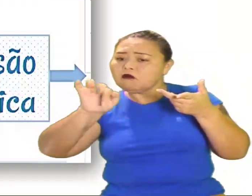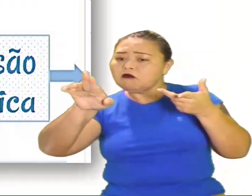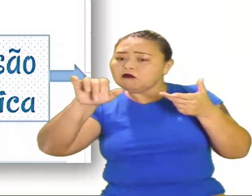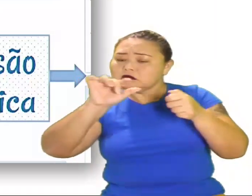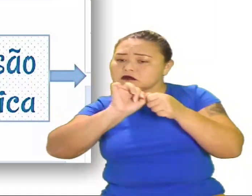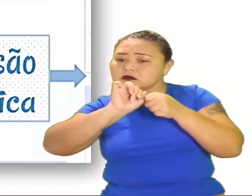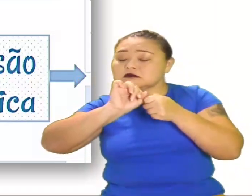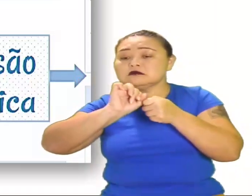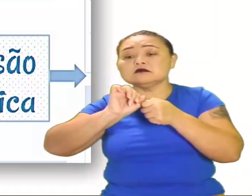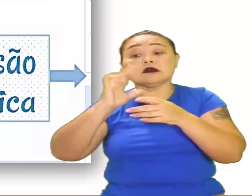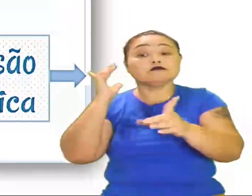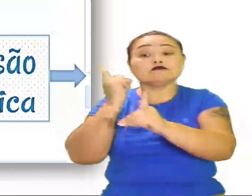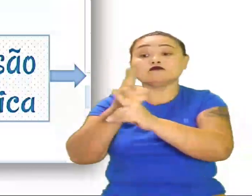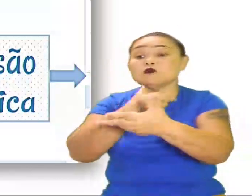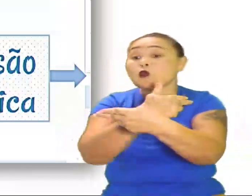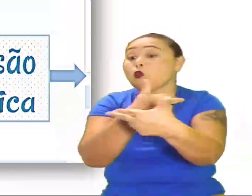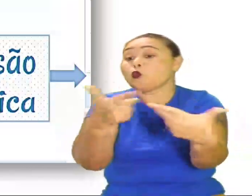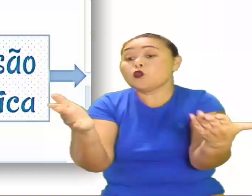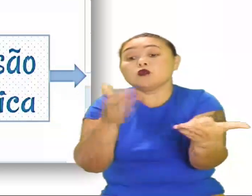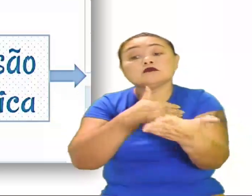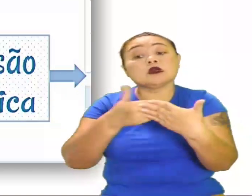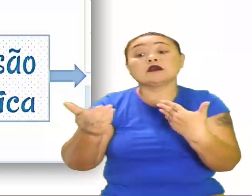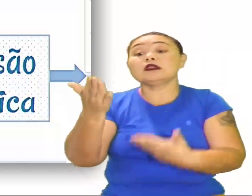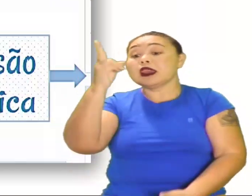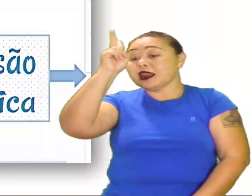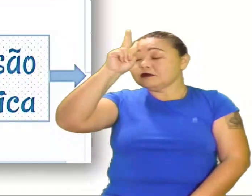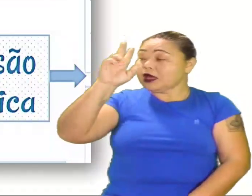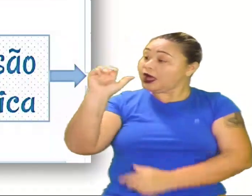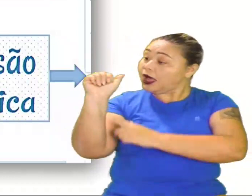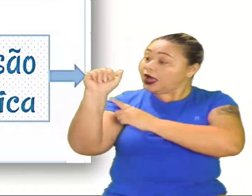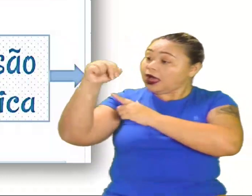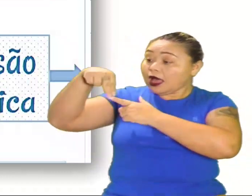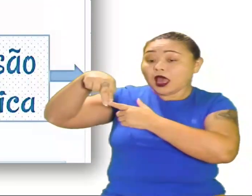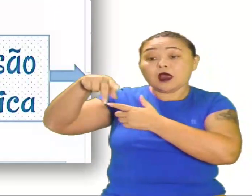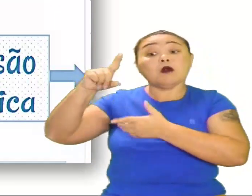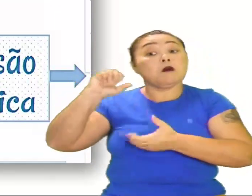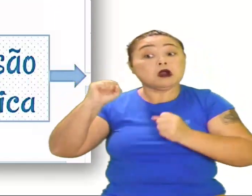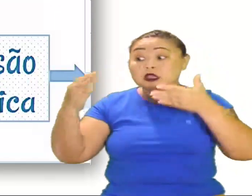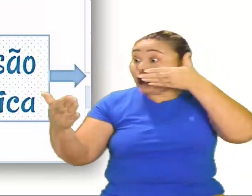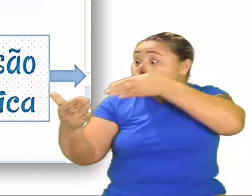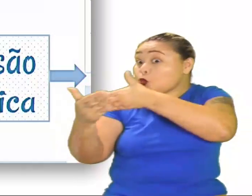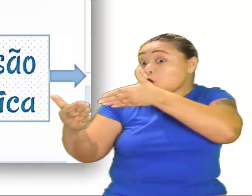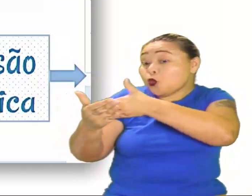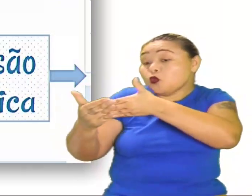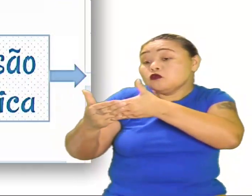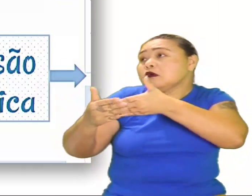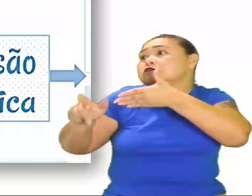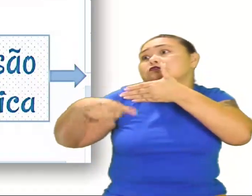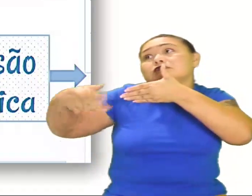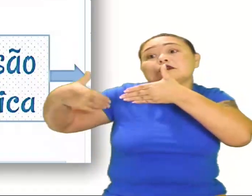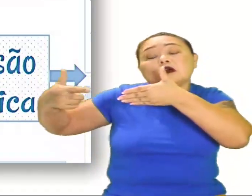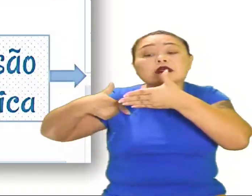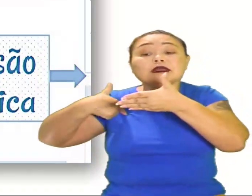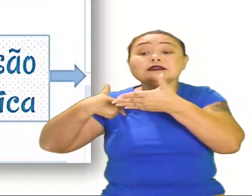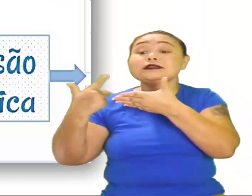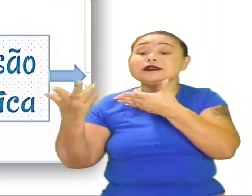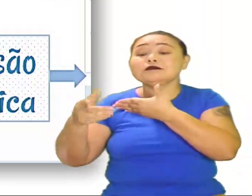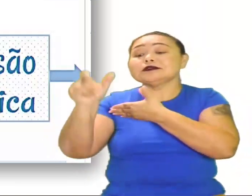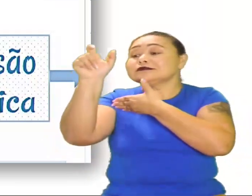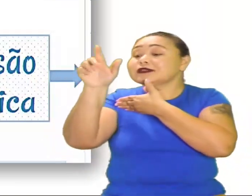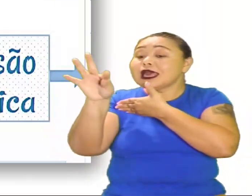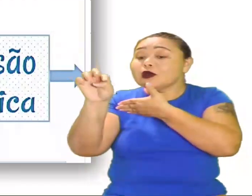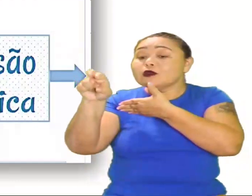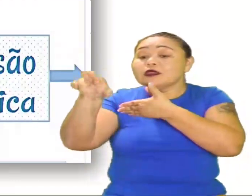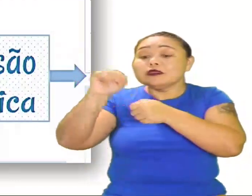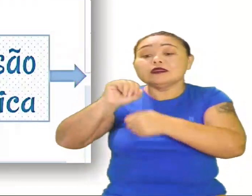esse AN, ele pode ser o enésimo, ele pode ser o último, ele é o termo procurado, sempre. E aí nós